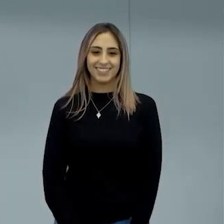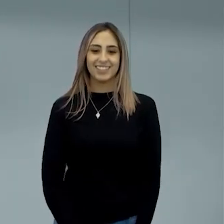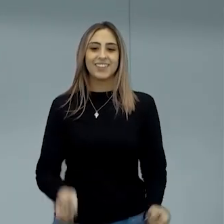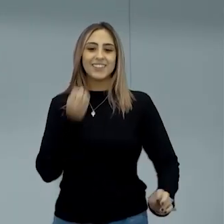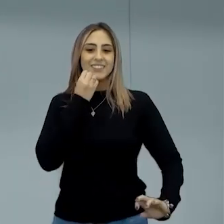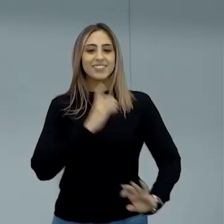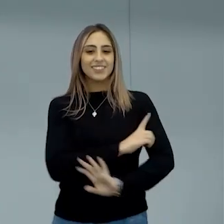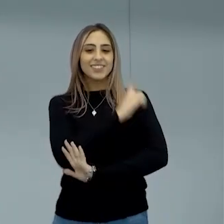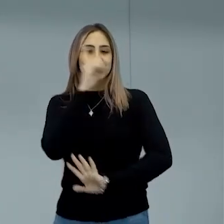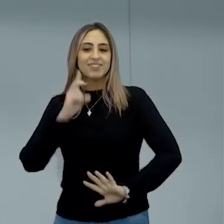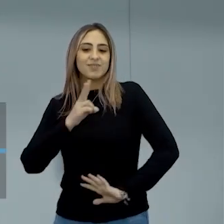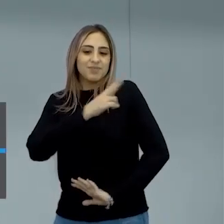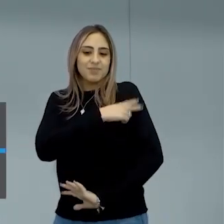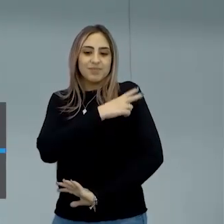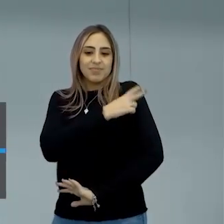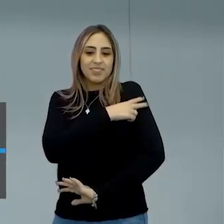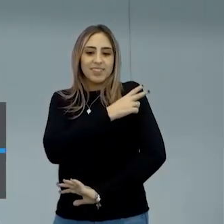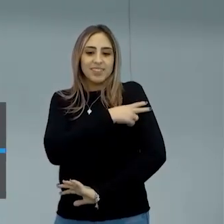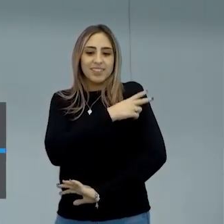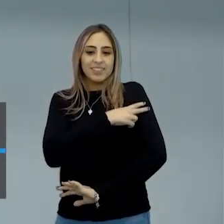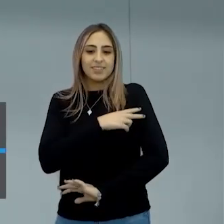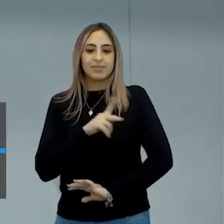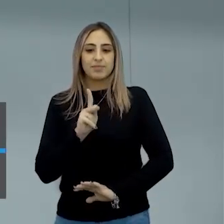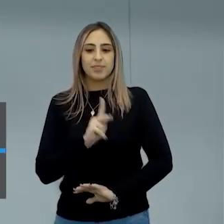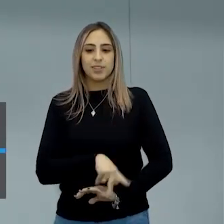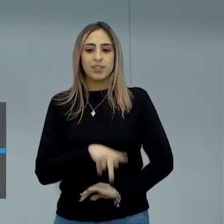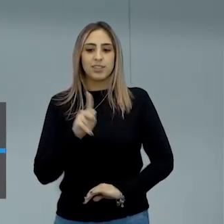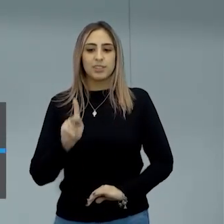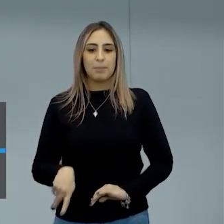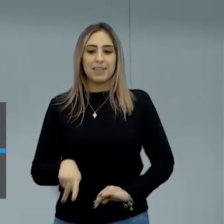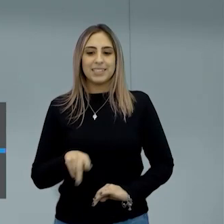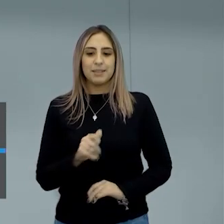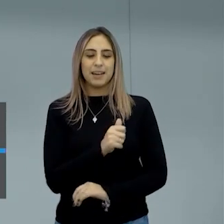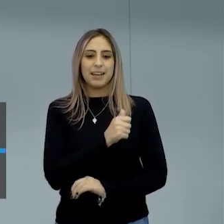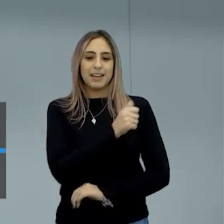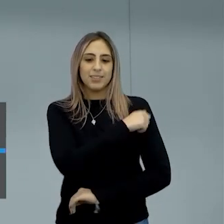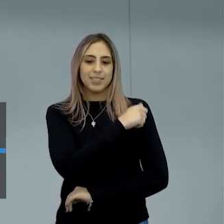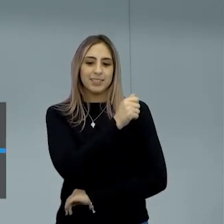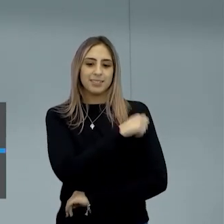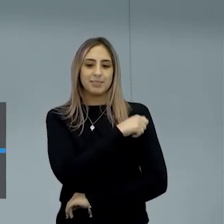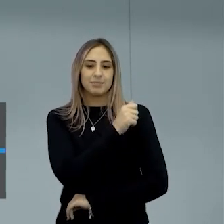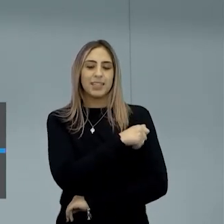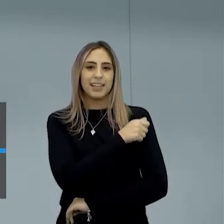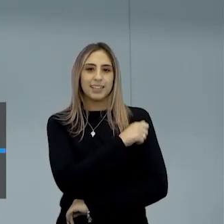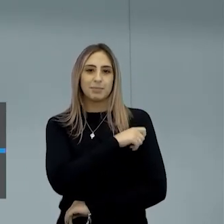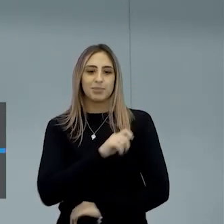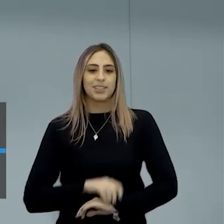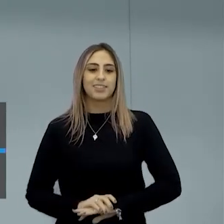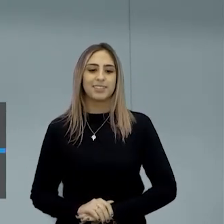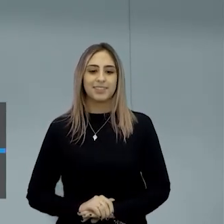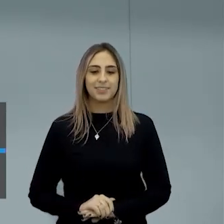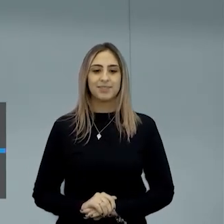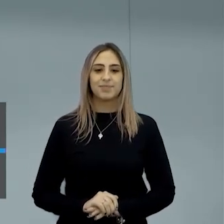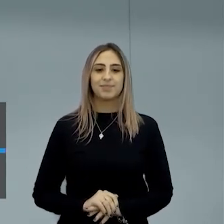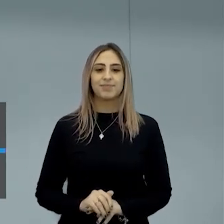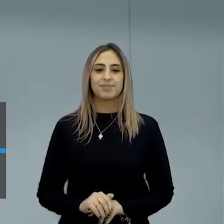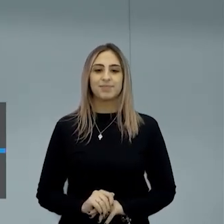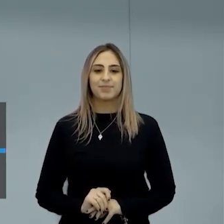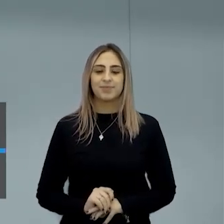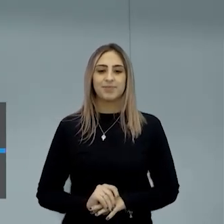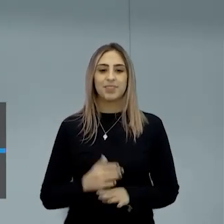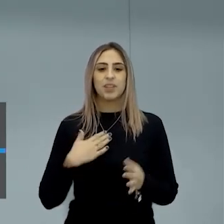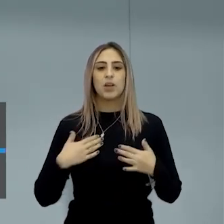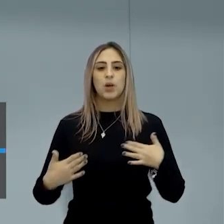Bom dia, segunda série, professores e alunos. Mais uma aula então de construção de personagens,